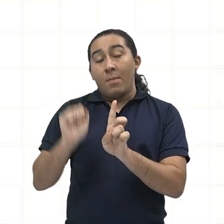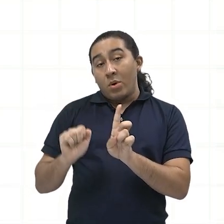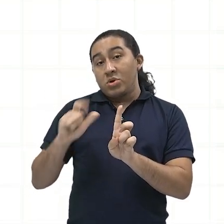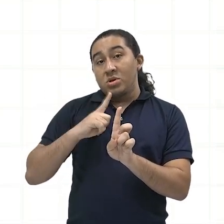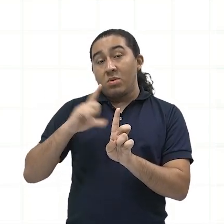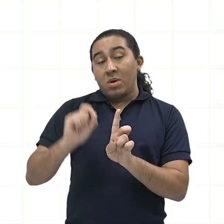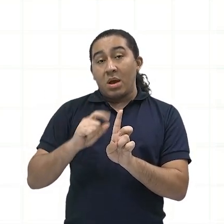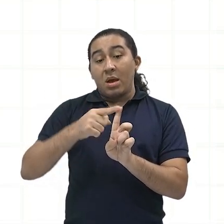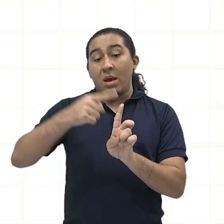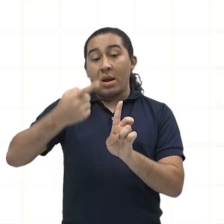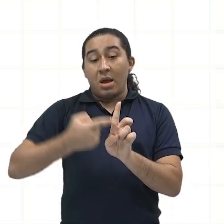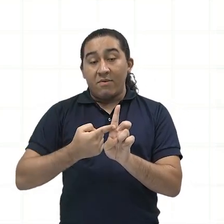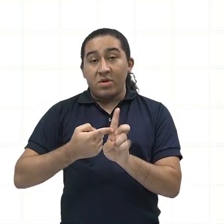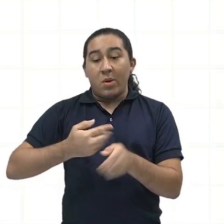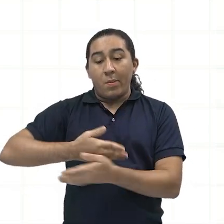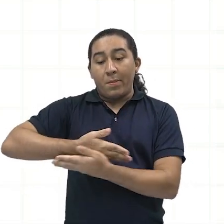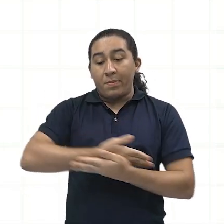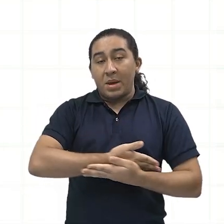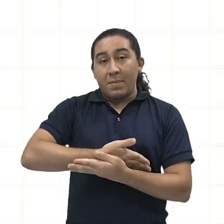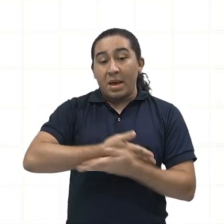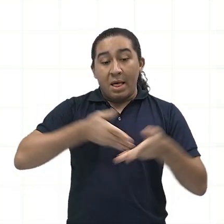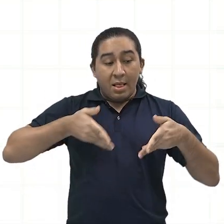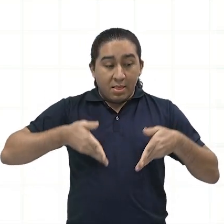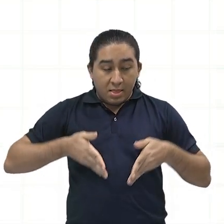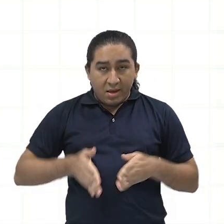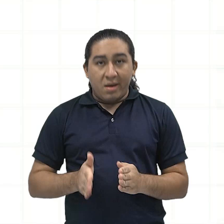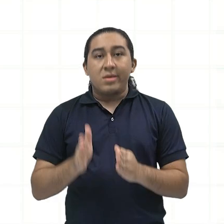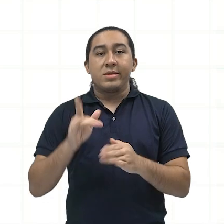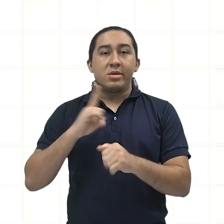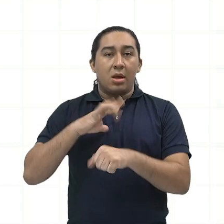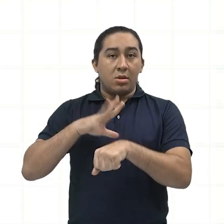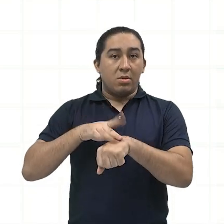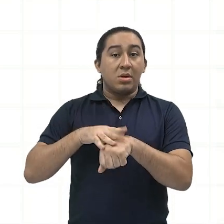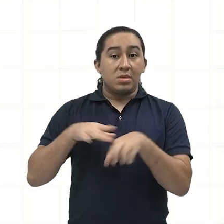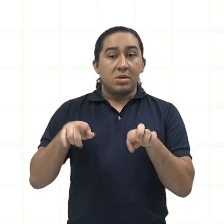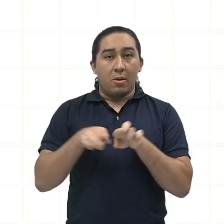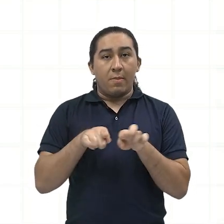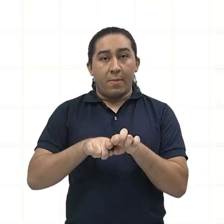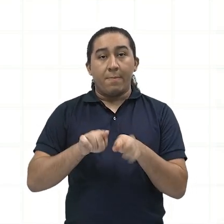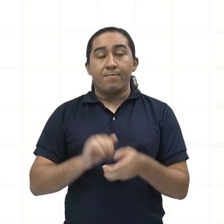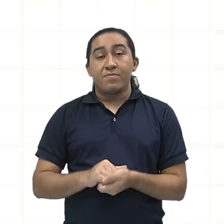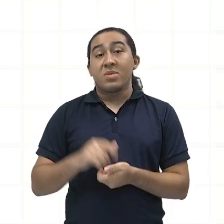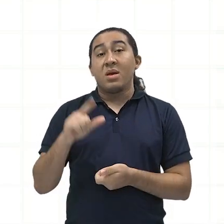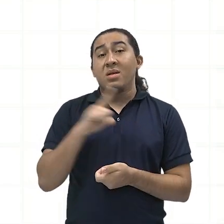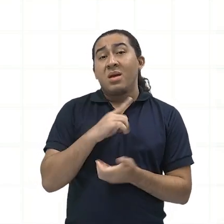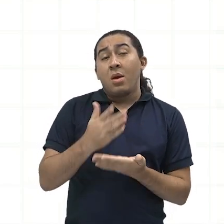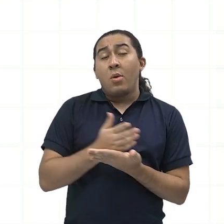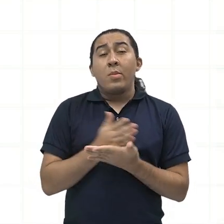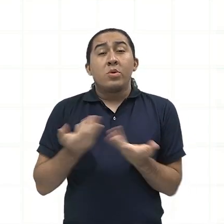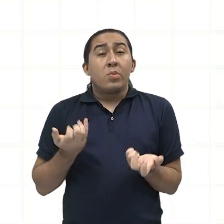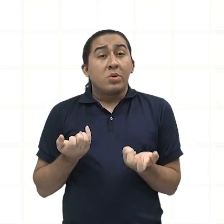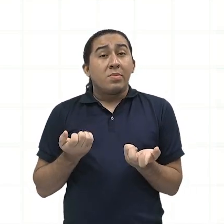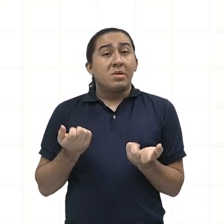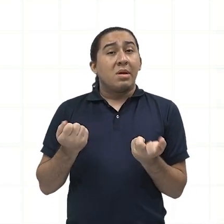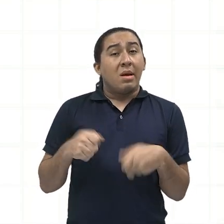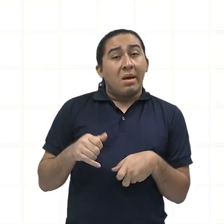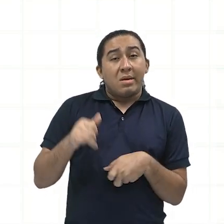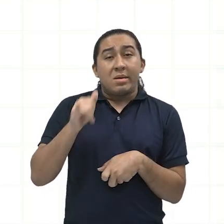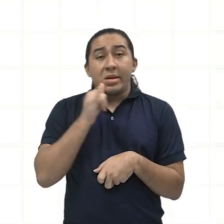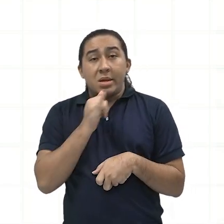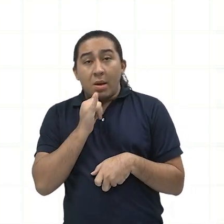transmitir essa doença para o bebê, né, durante a gravidez. Existem algumas técnicas assim que raramente